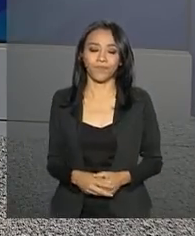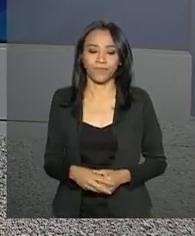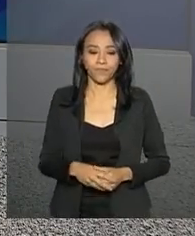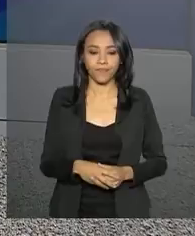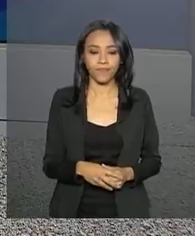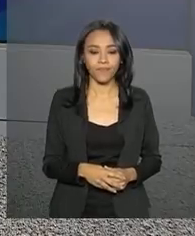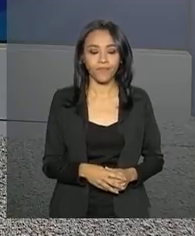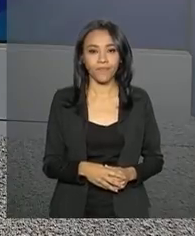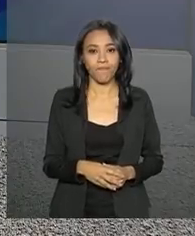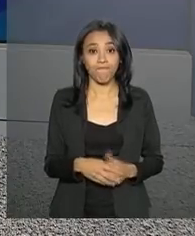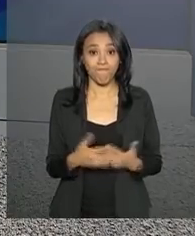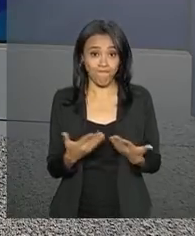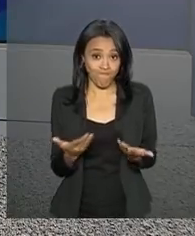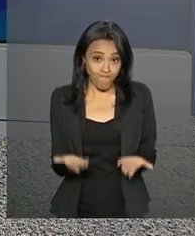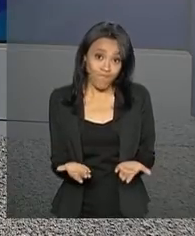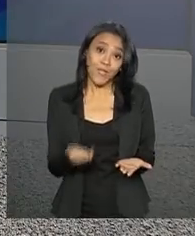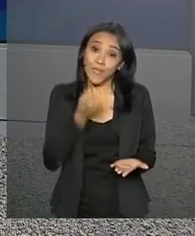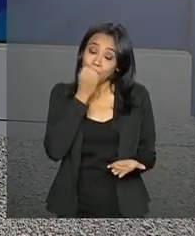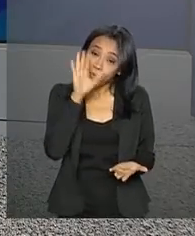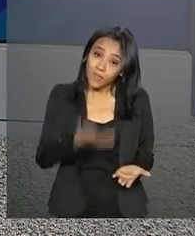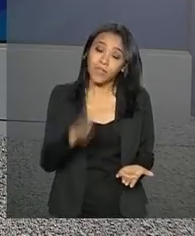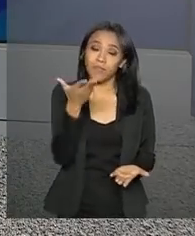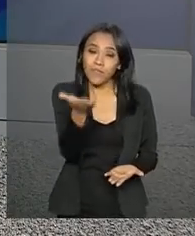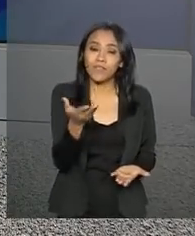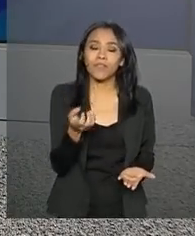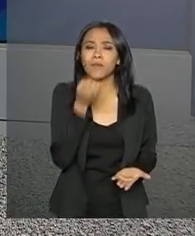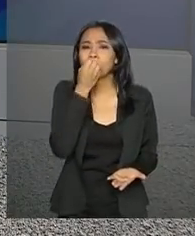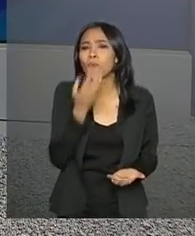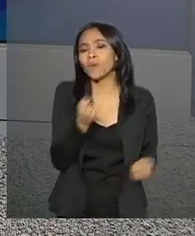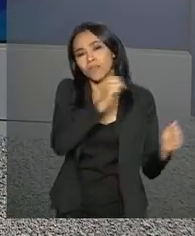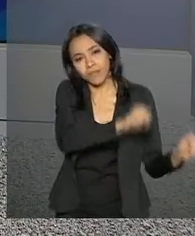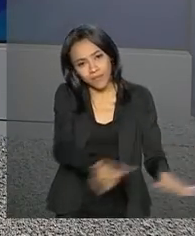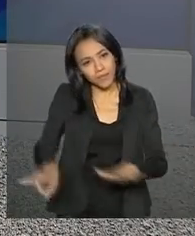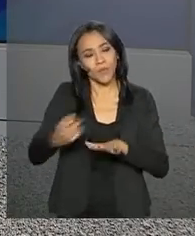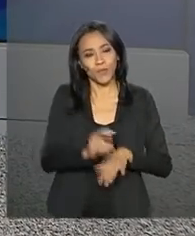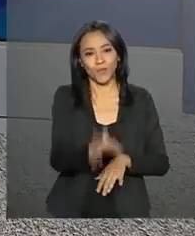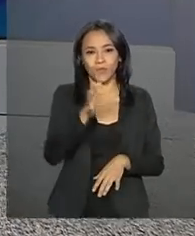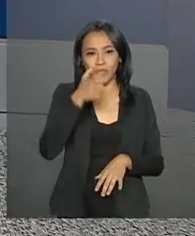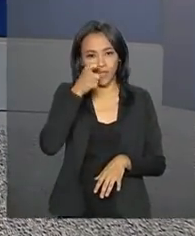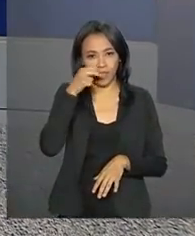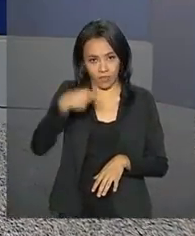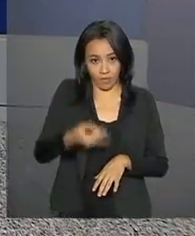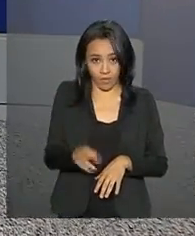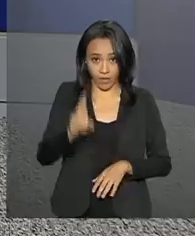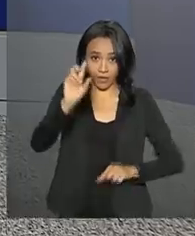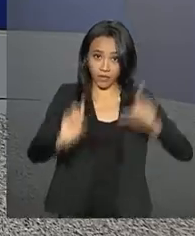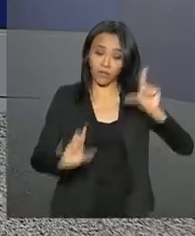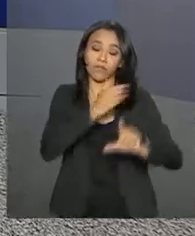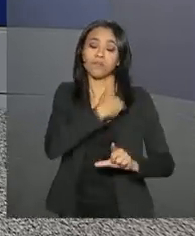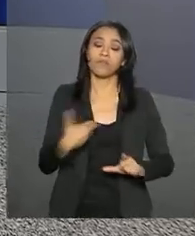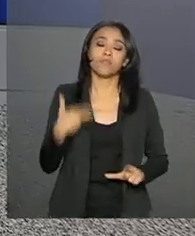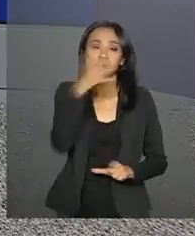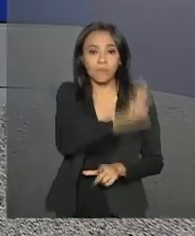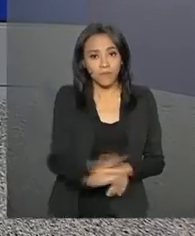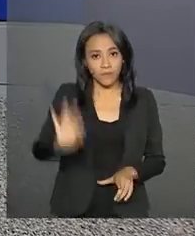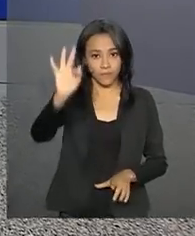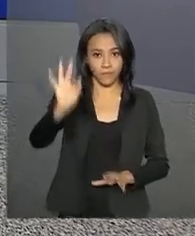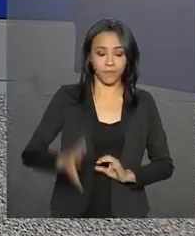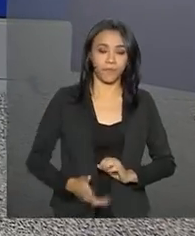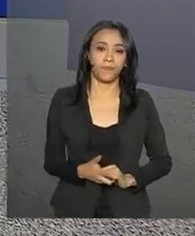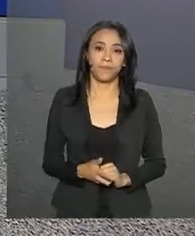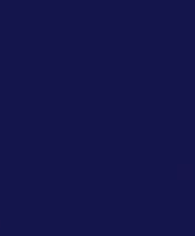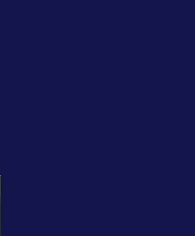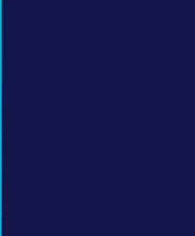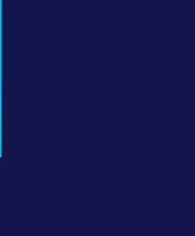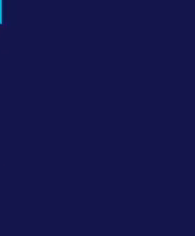-8787. Uma boa tarde para você, uma boa semana e continue com a gente aqui na NBR, a TV do Governo Federal.